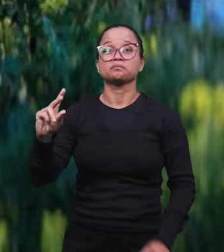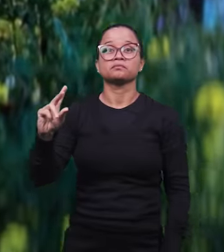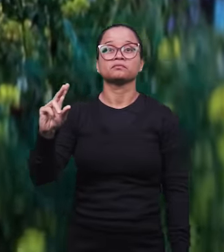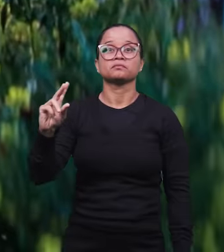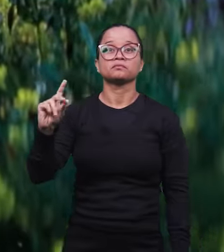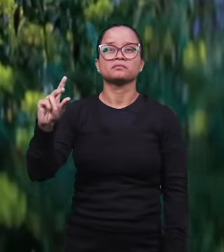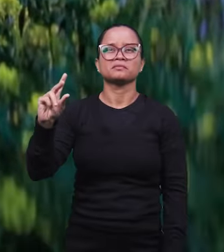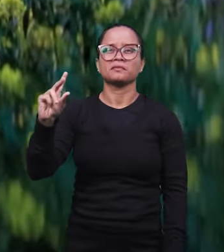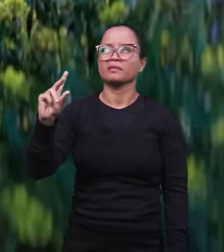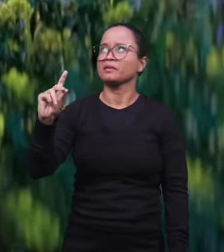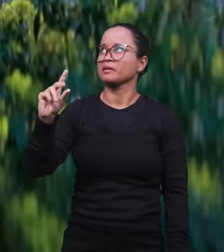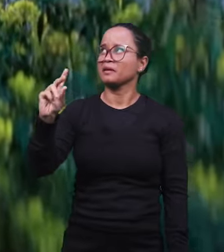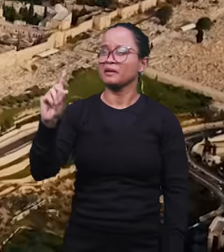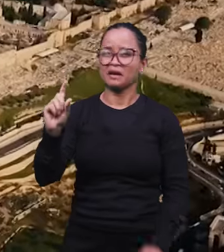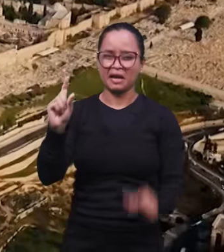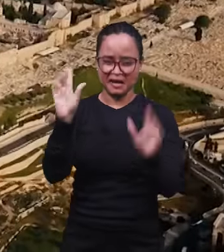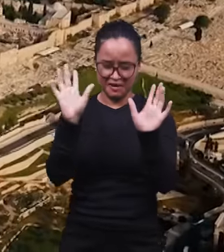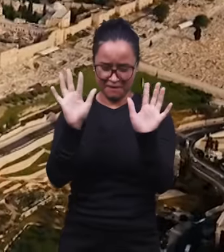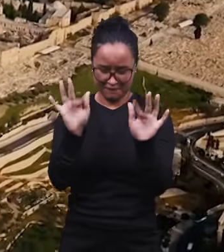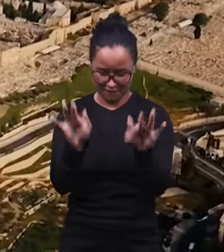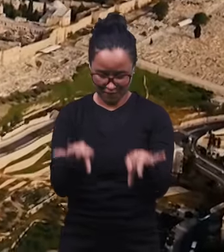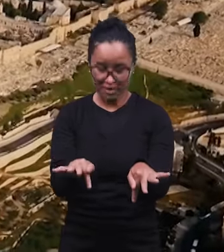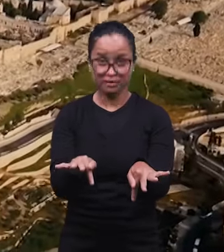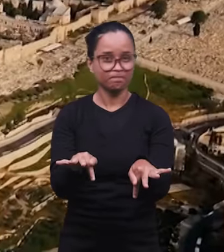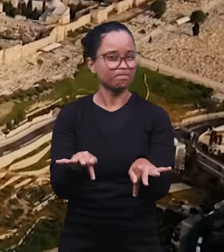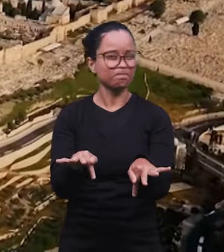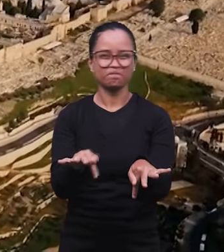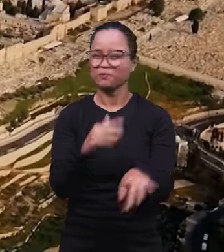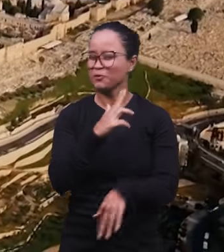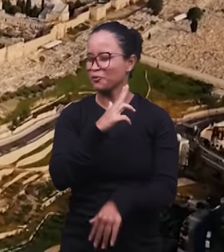Jerusalém, que nunca